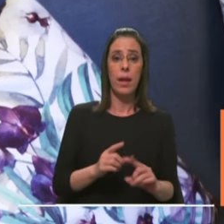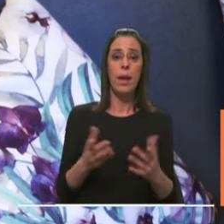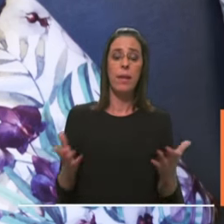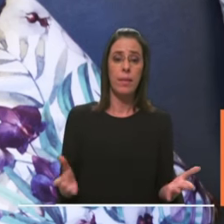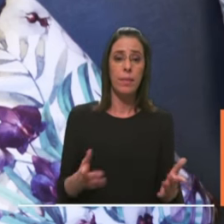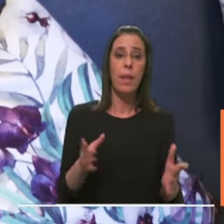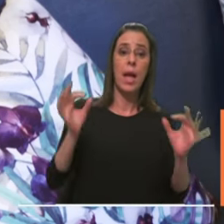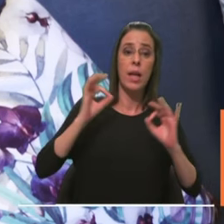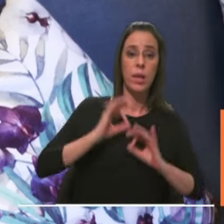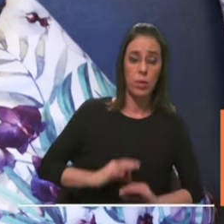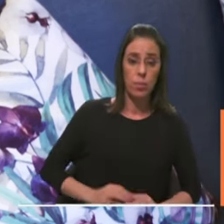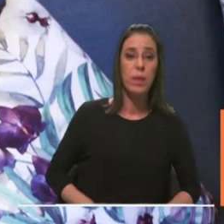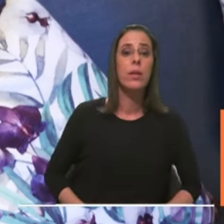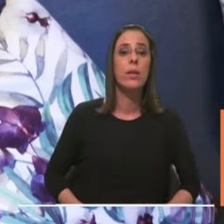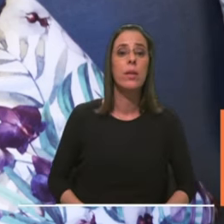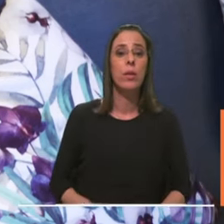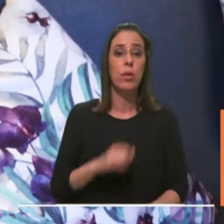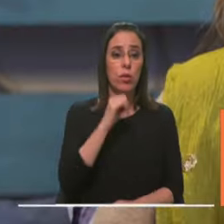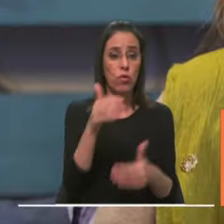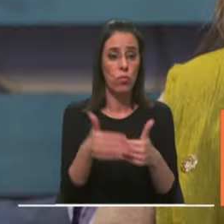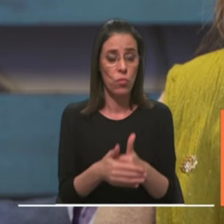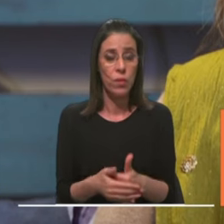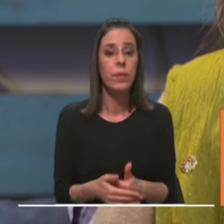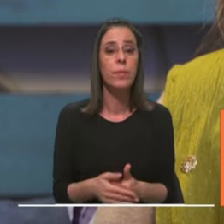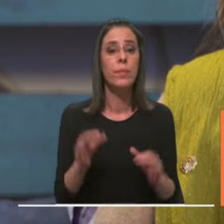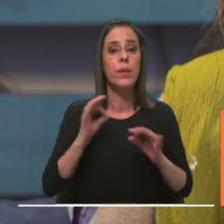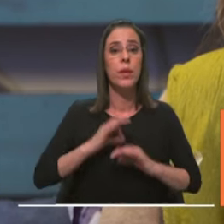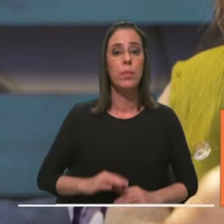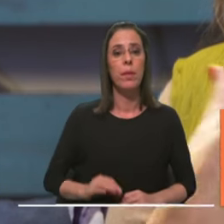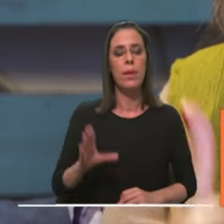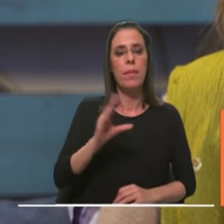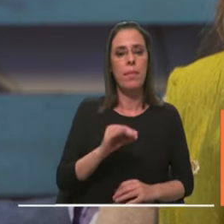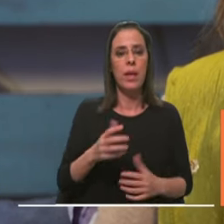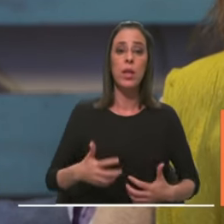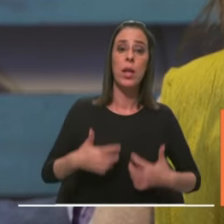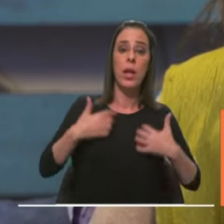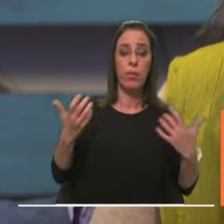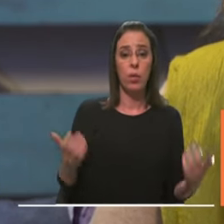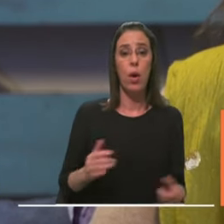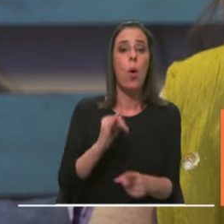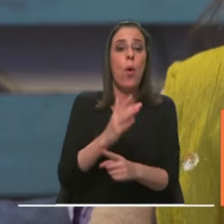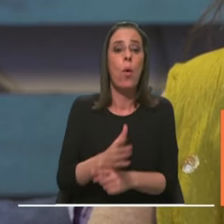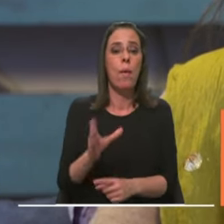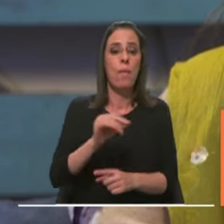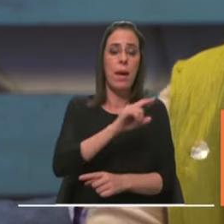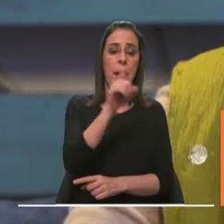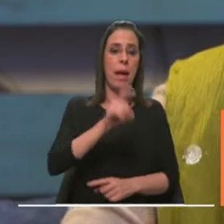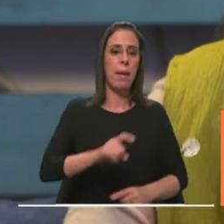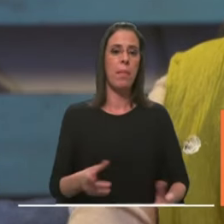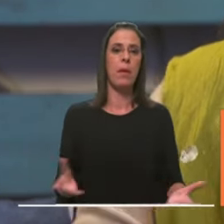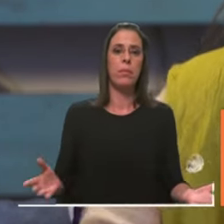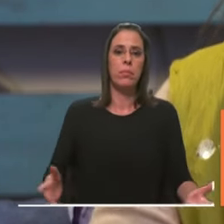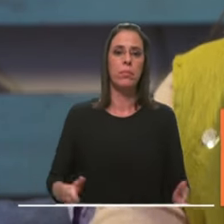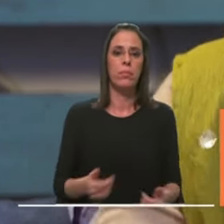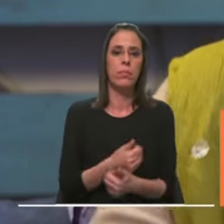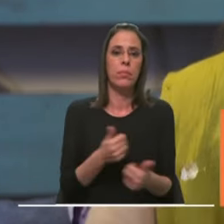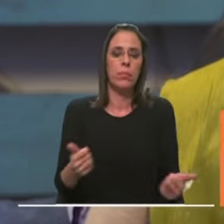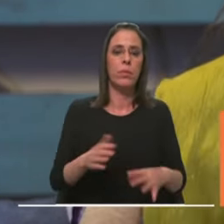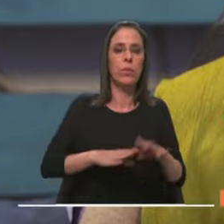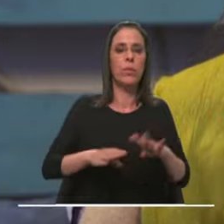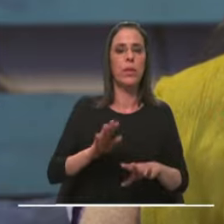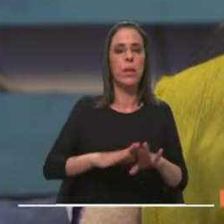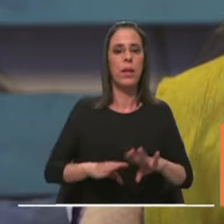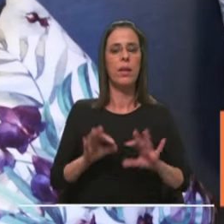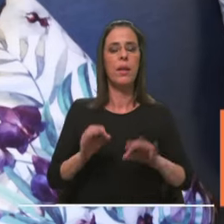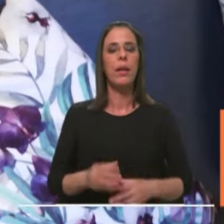então há espíritos que são as pessoas já que partiram que são espíritos mais revoltados há outros que estão mais em paz não t fazer tudo já fiz tudo que